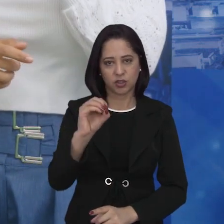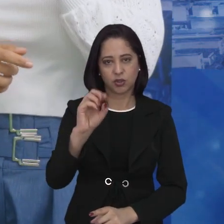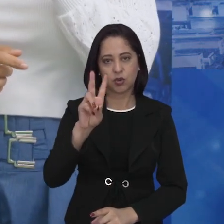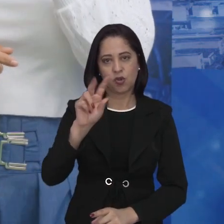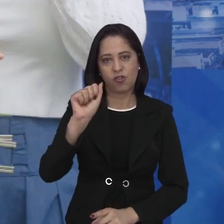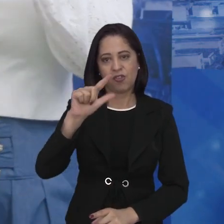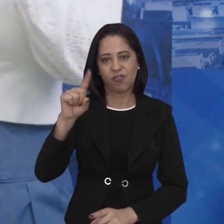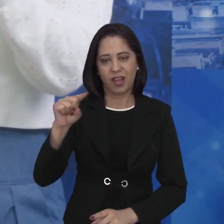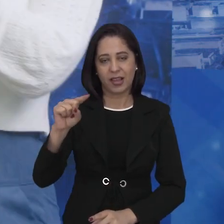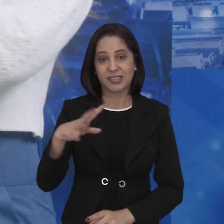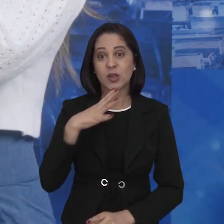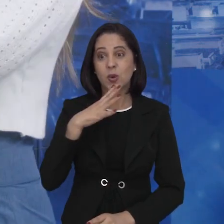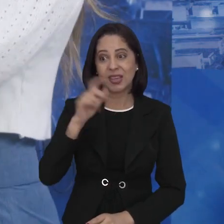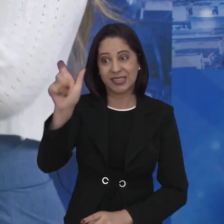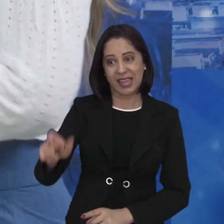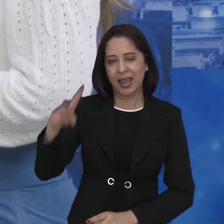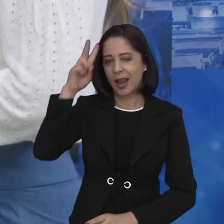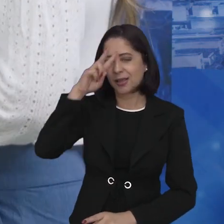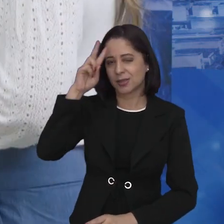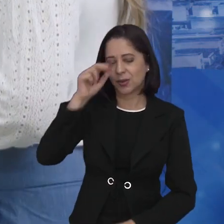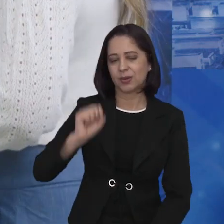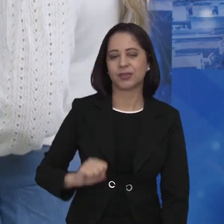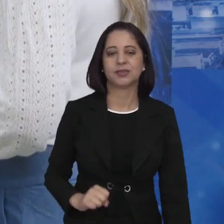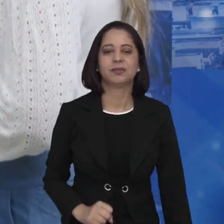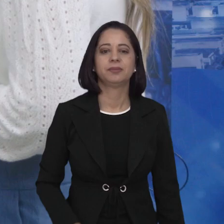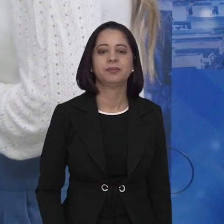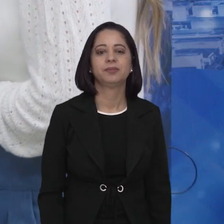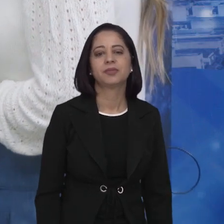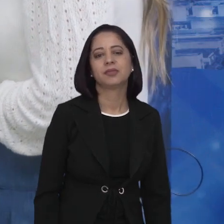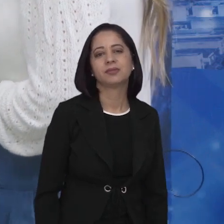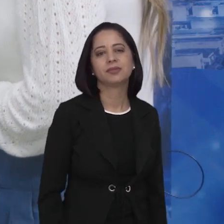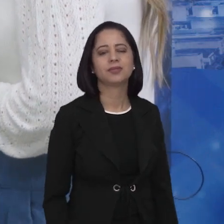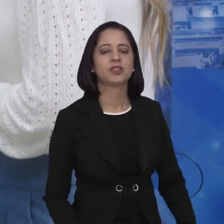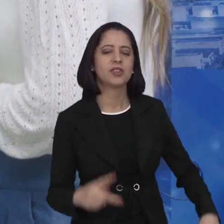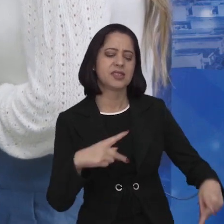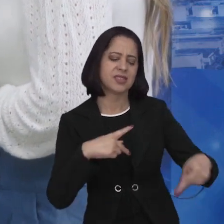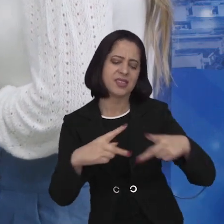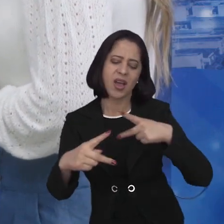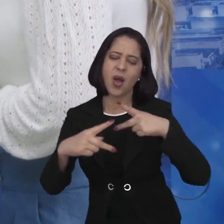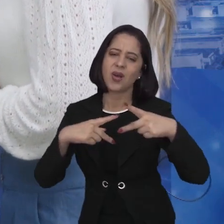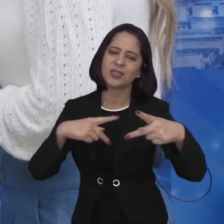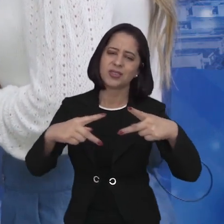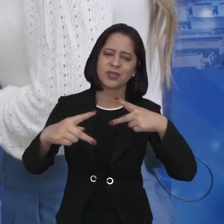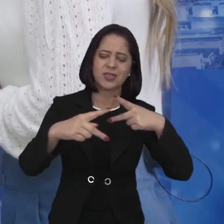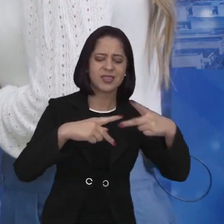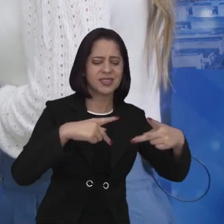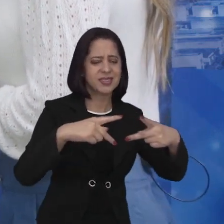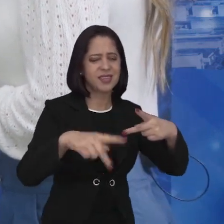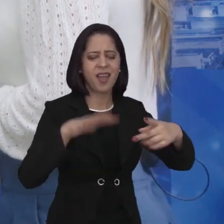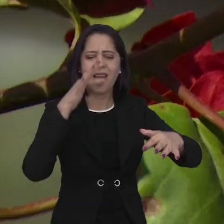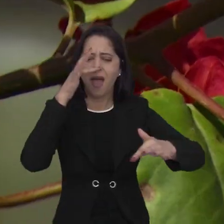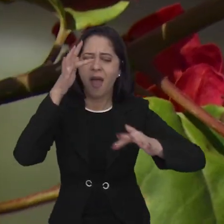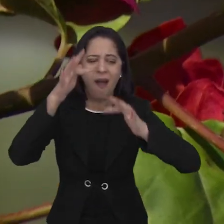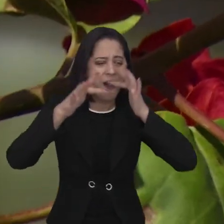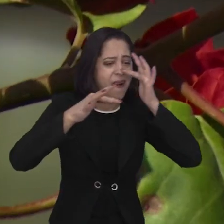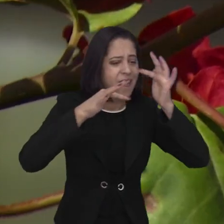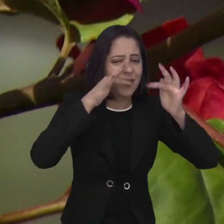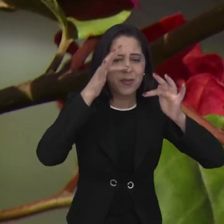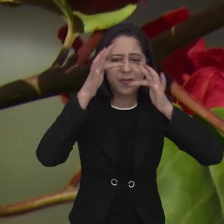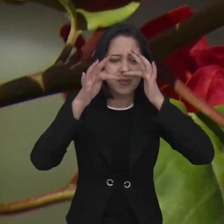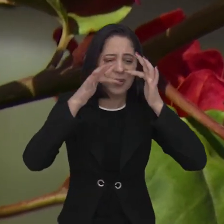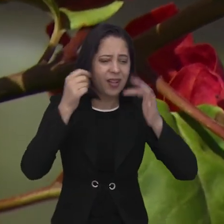vai conhecer a partir de agora na reportagem. Meu São José,